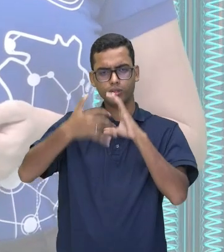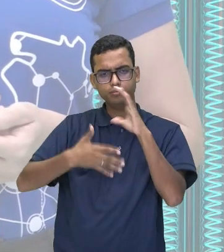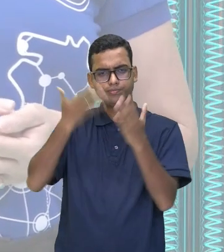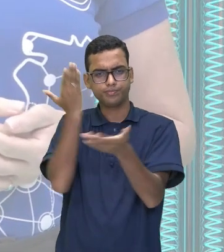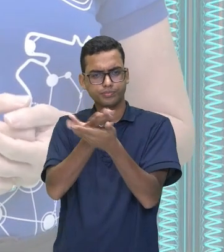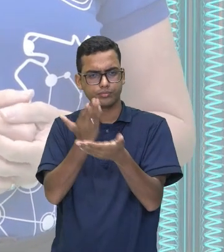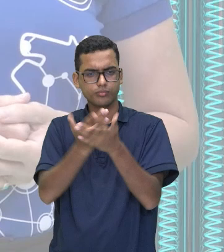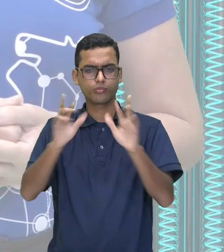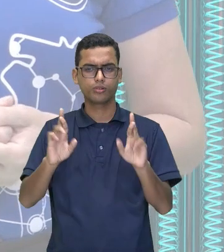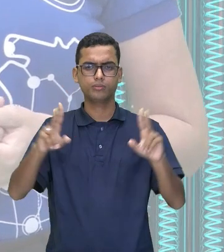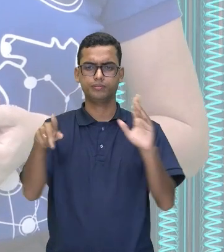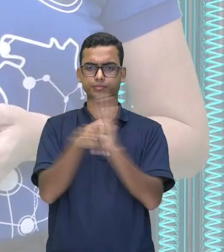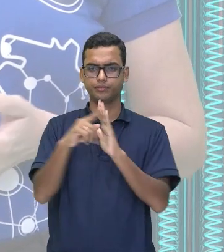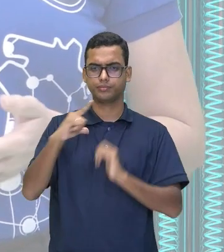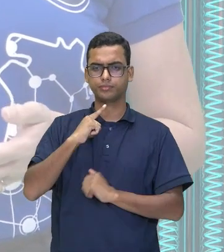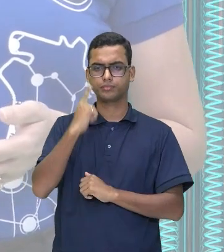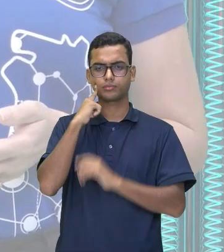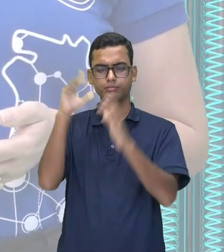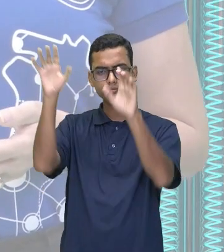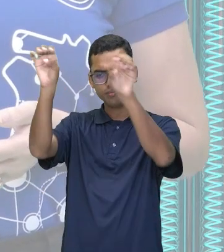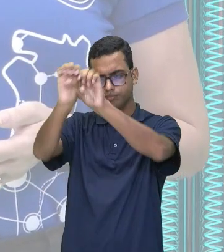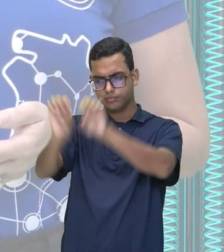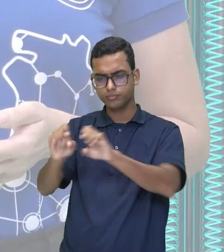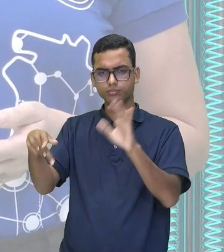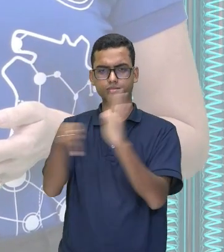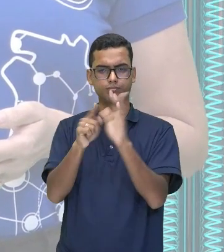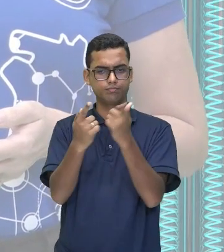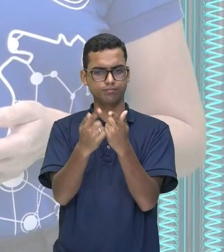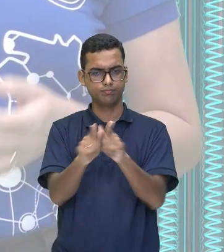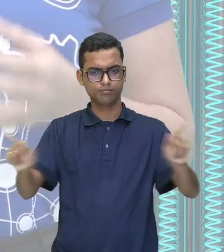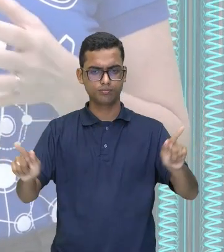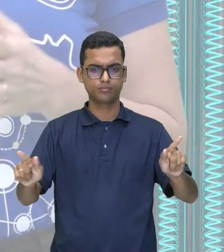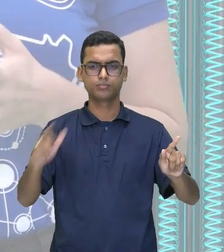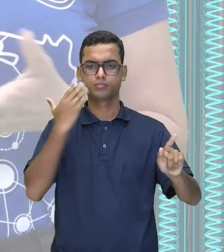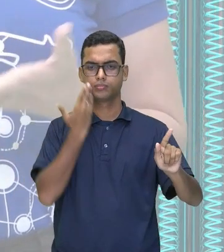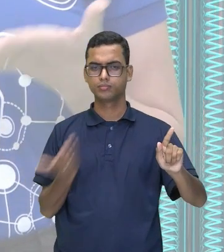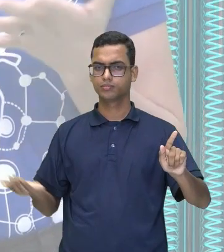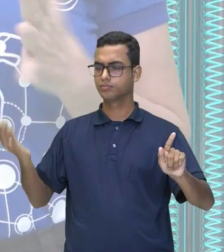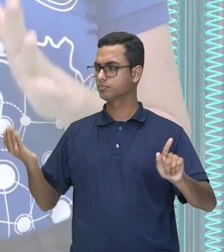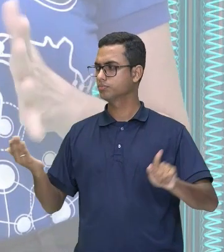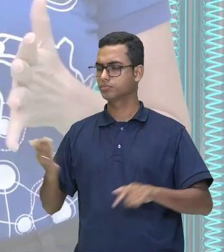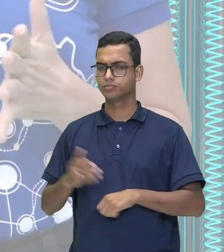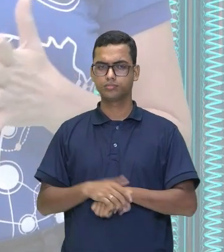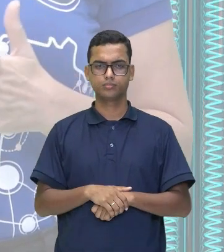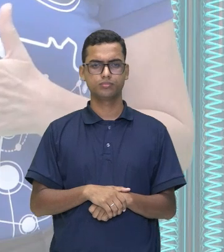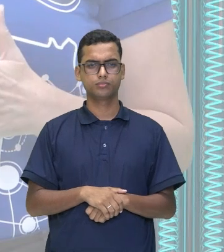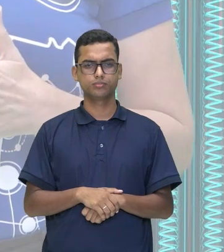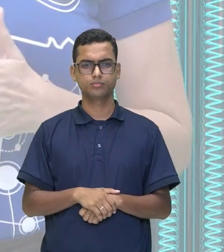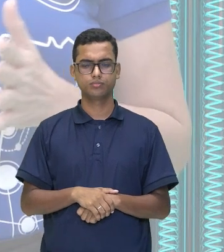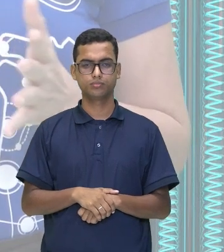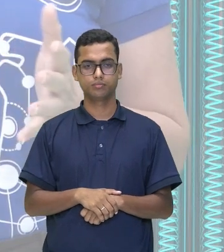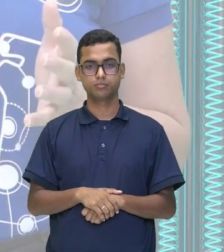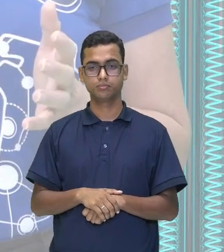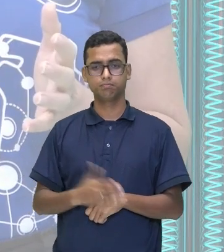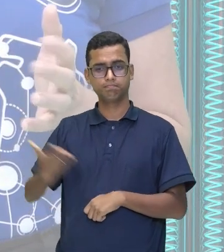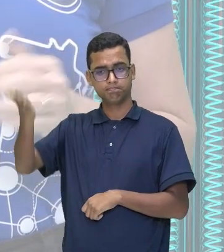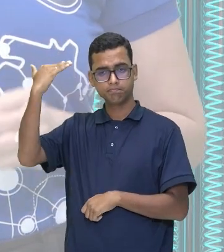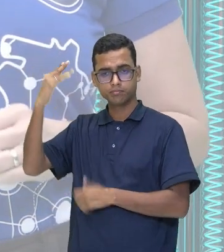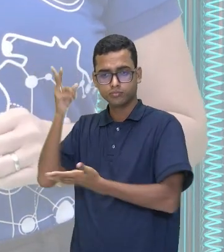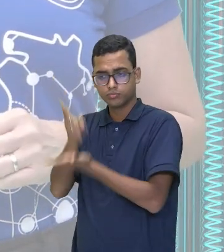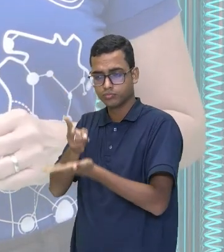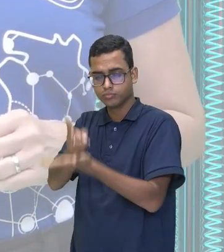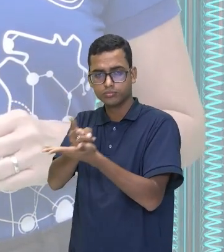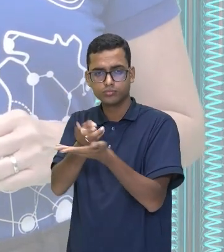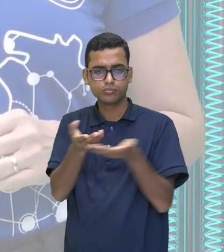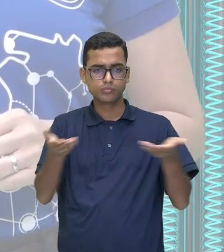entre essas estruturas gramaticais. Então, past continuous e simple past. Qual a diferença entre eles, né? Que a gente viu os